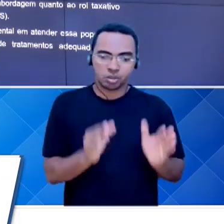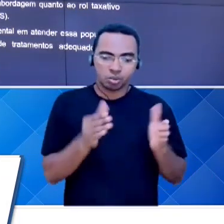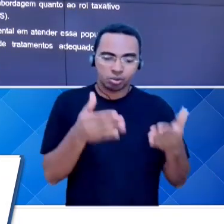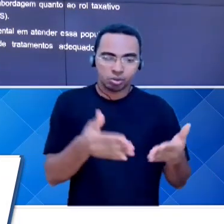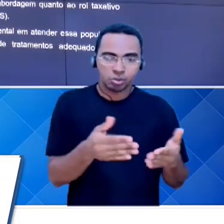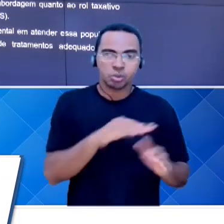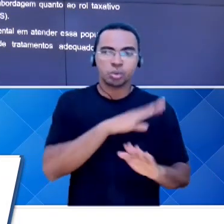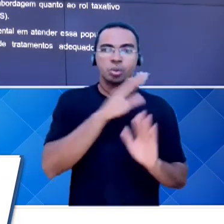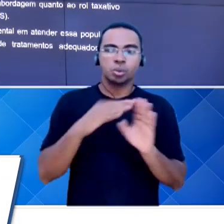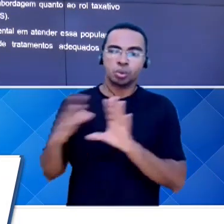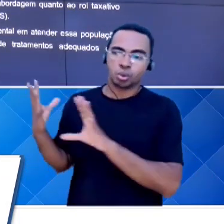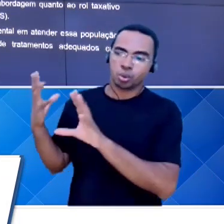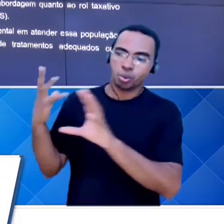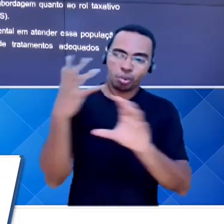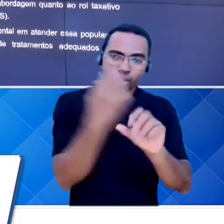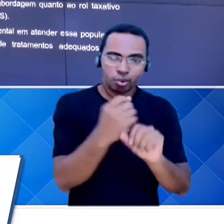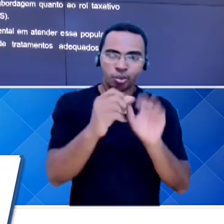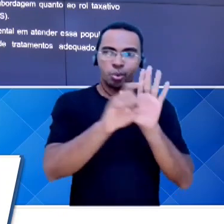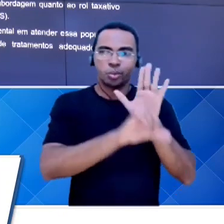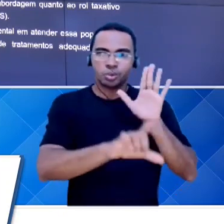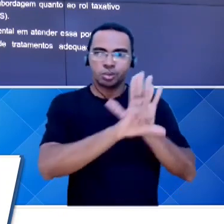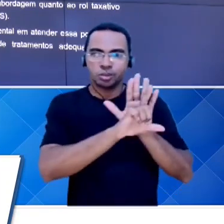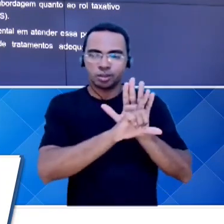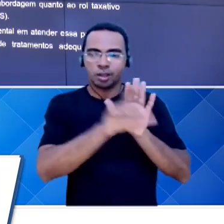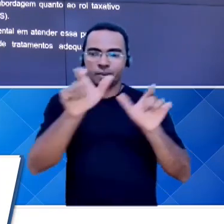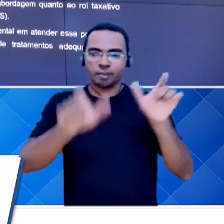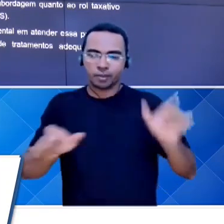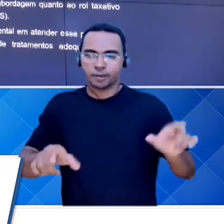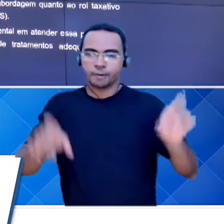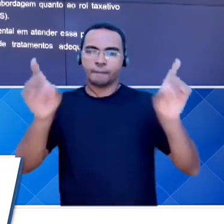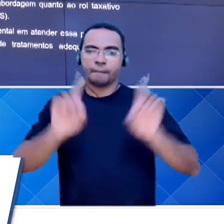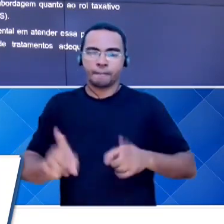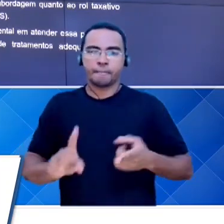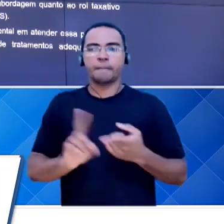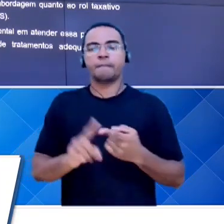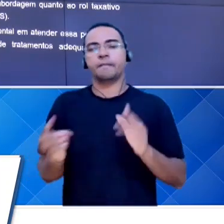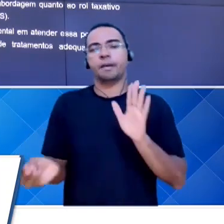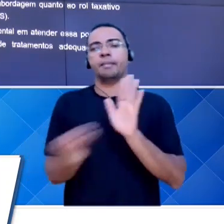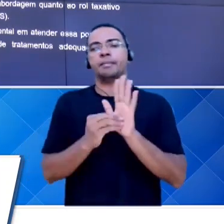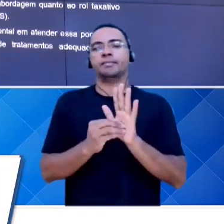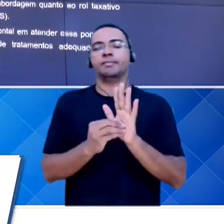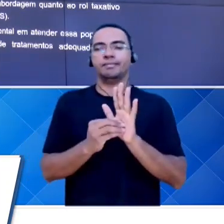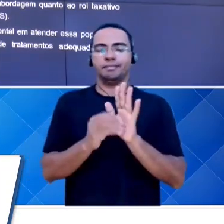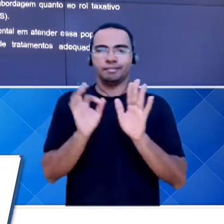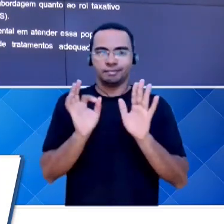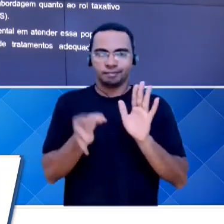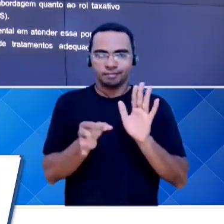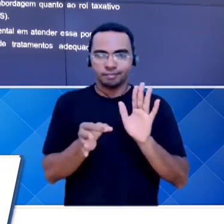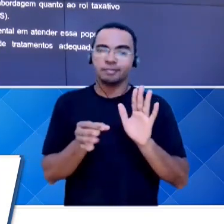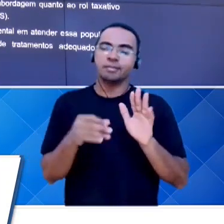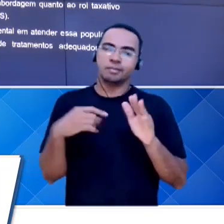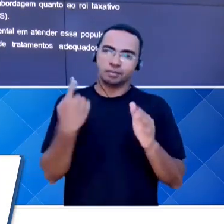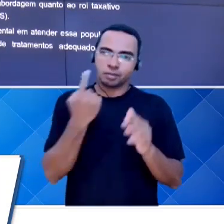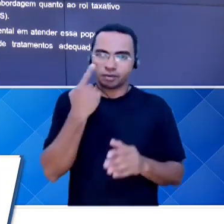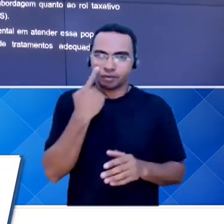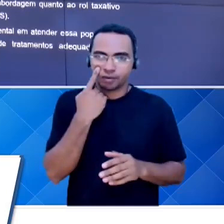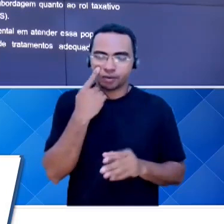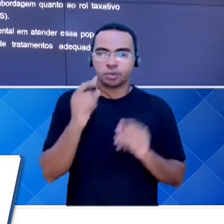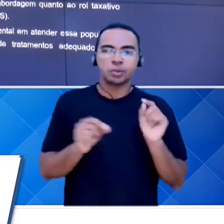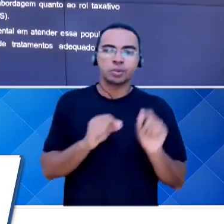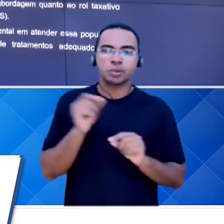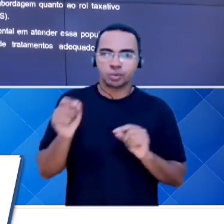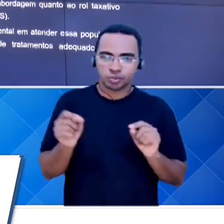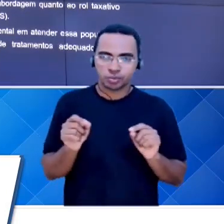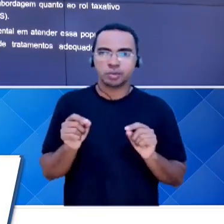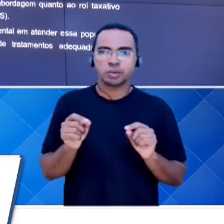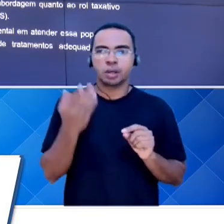arcabouço de legislação ligada a pessoas com deficiência também se aplica a ela, né? Então, nós verificamos que